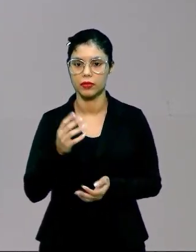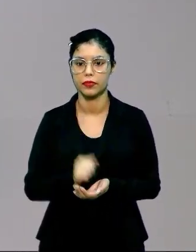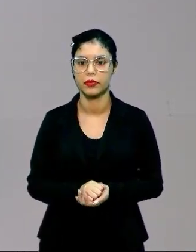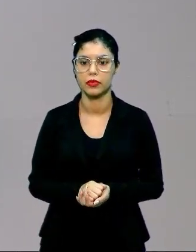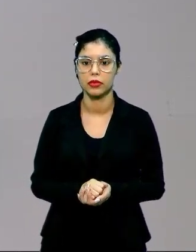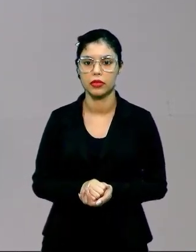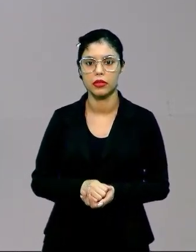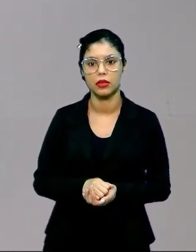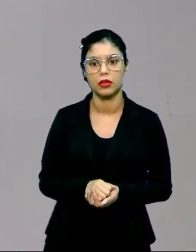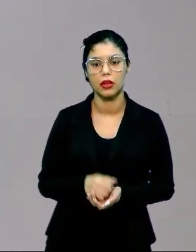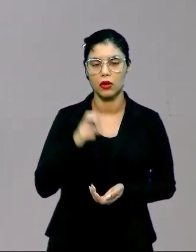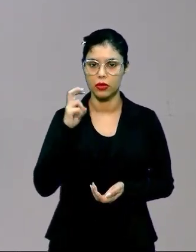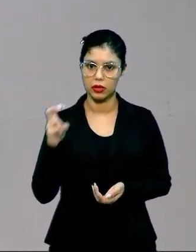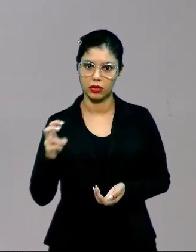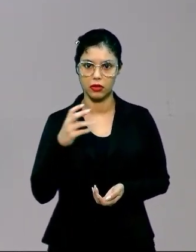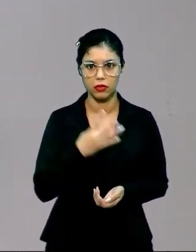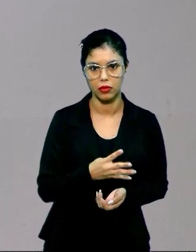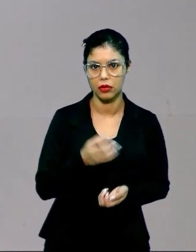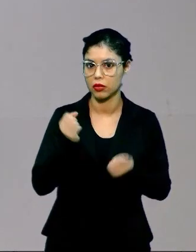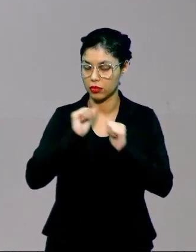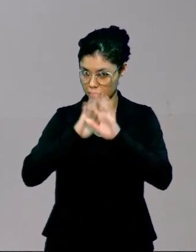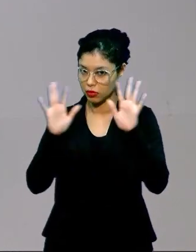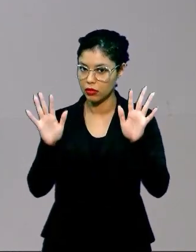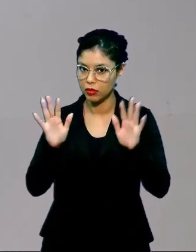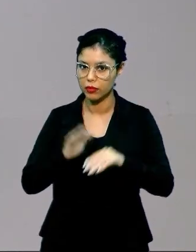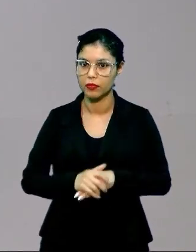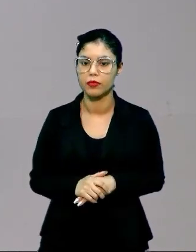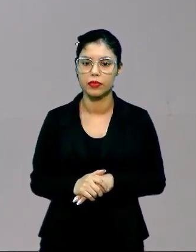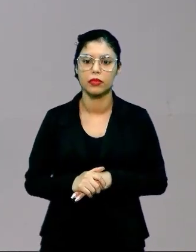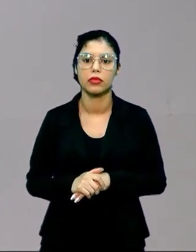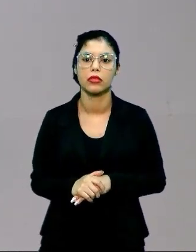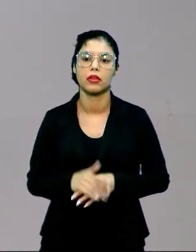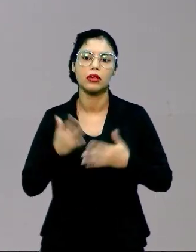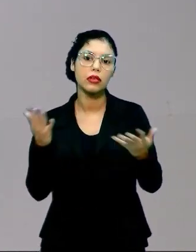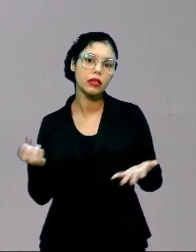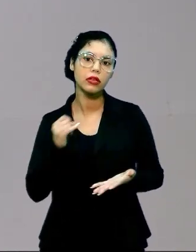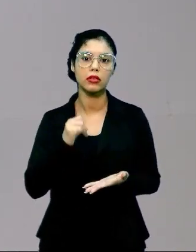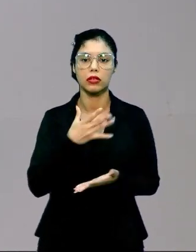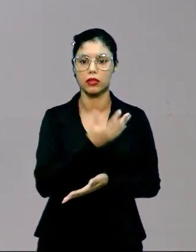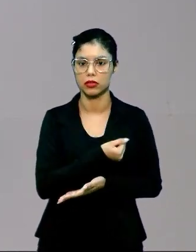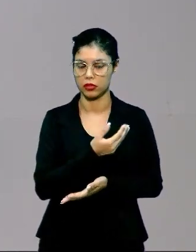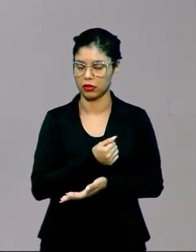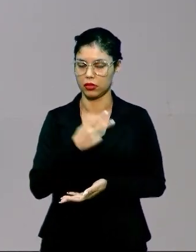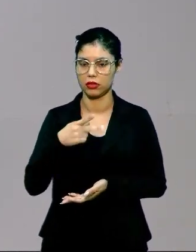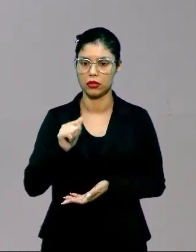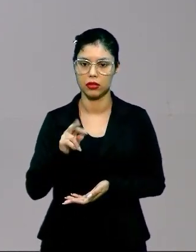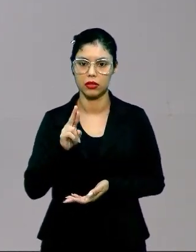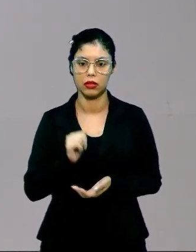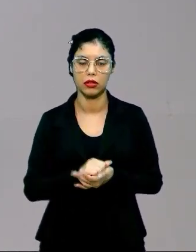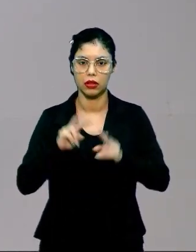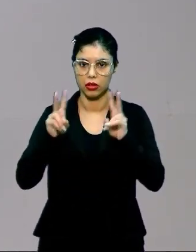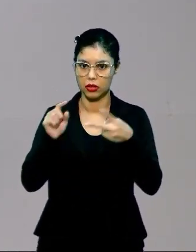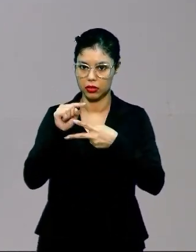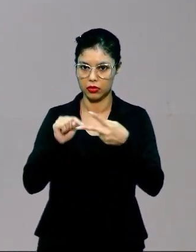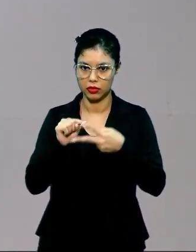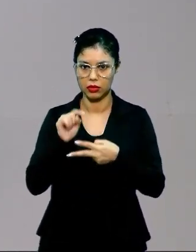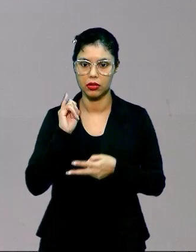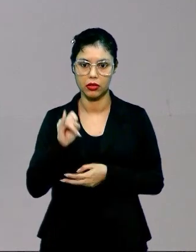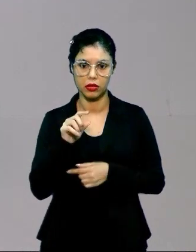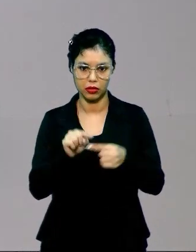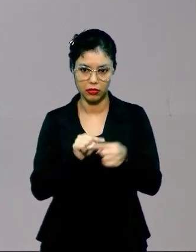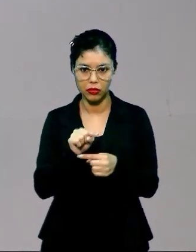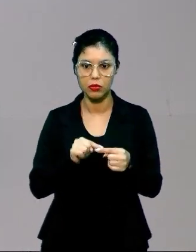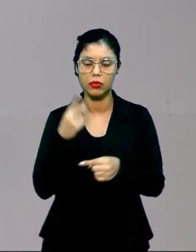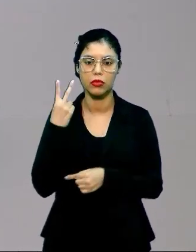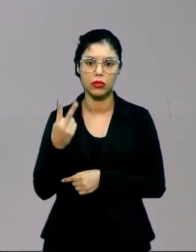média entre o quarto e o quinto elemento. Ficou bem claro? Então, se o número for par de termos, tá? Você divide